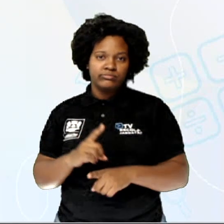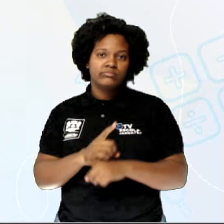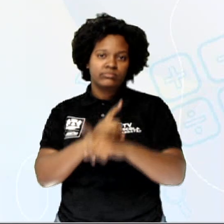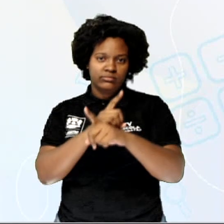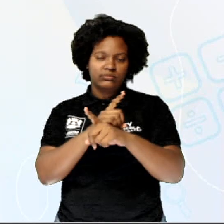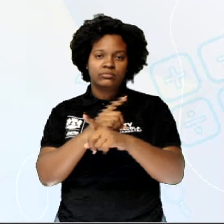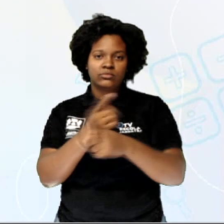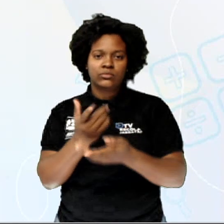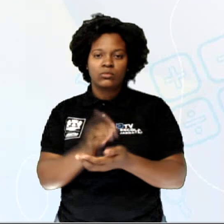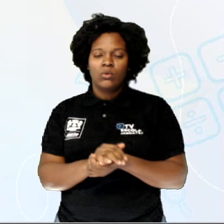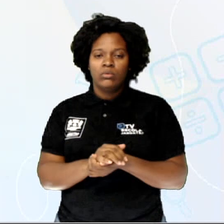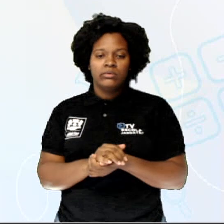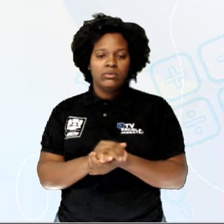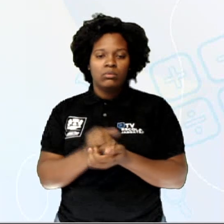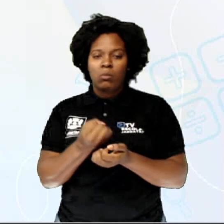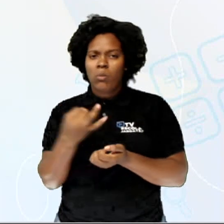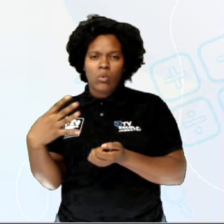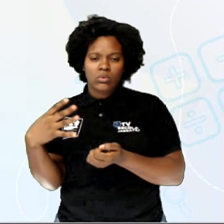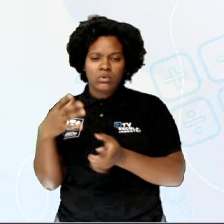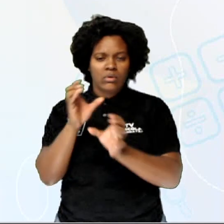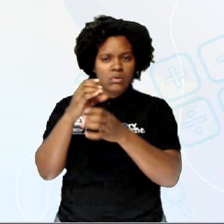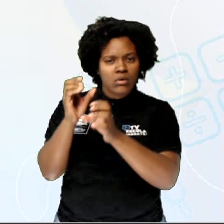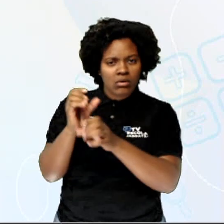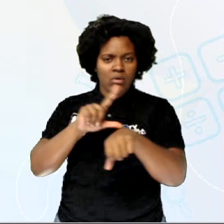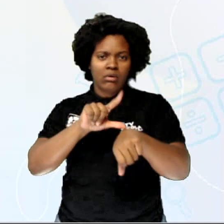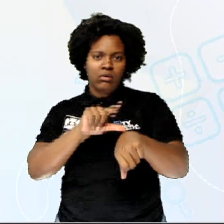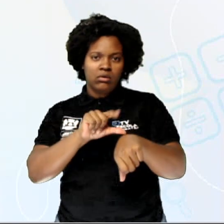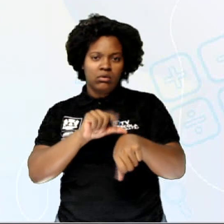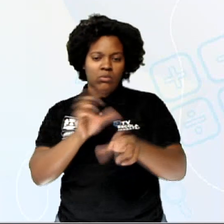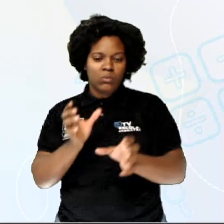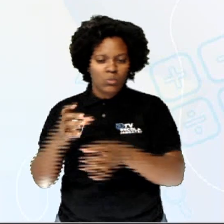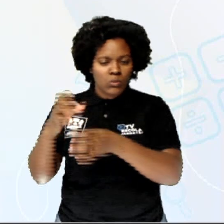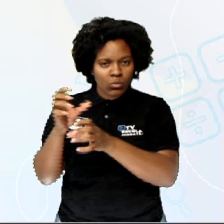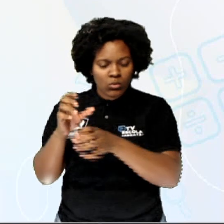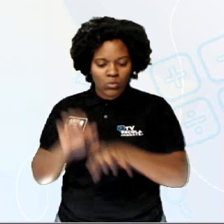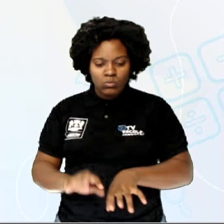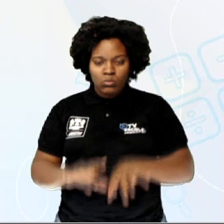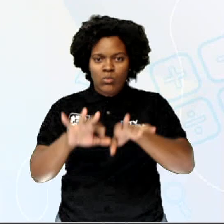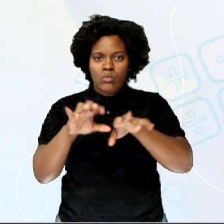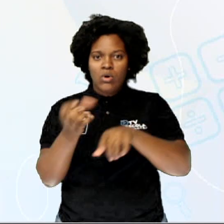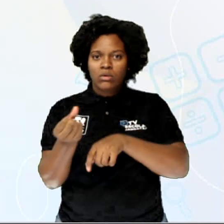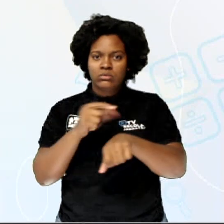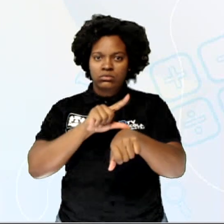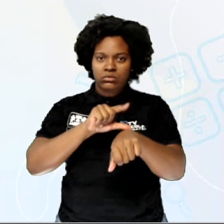pego 0,667 e multiplico por 7. Ou seja, ele vai comer